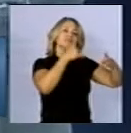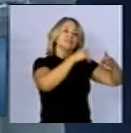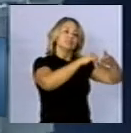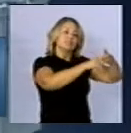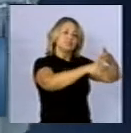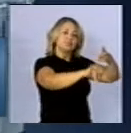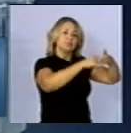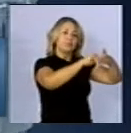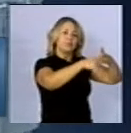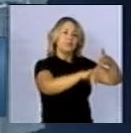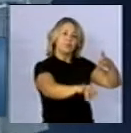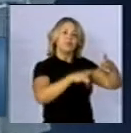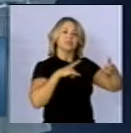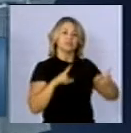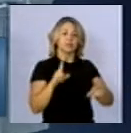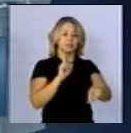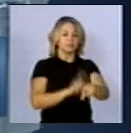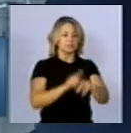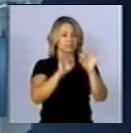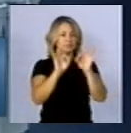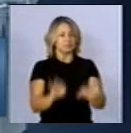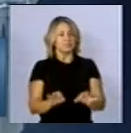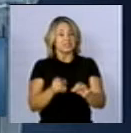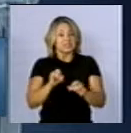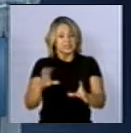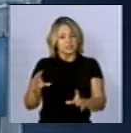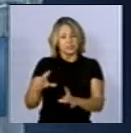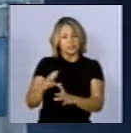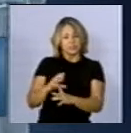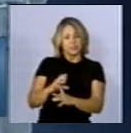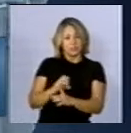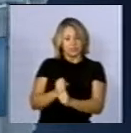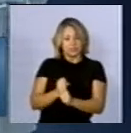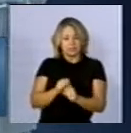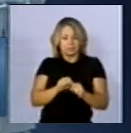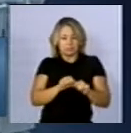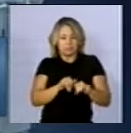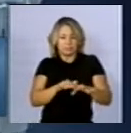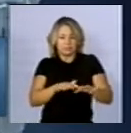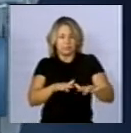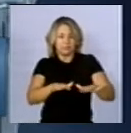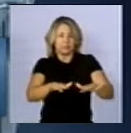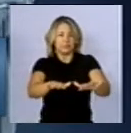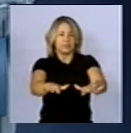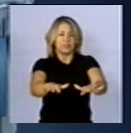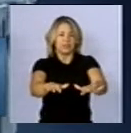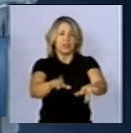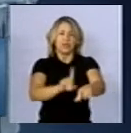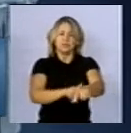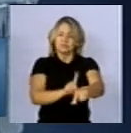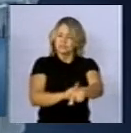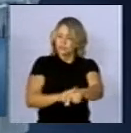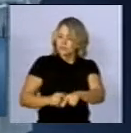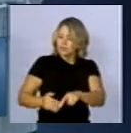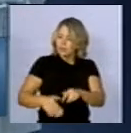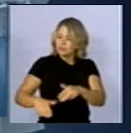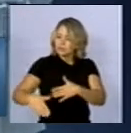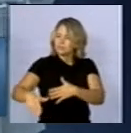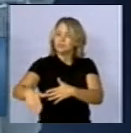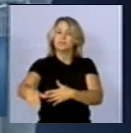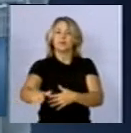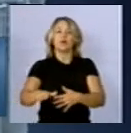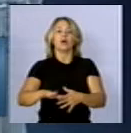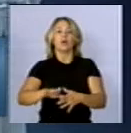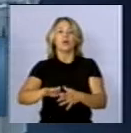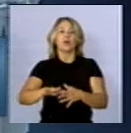guarda uma relação temporal tal que se somadas as suas intensidades a cada instante num sistema equilibrado o